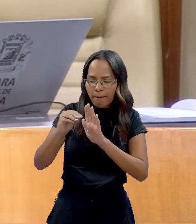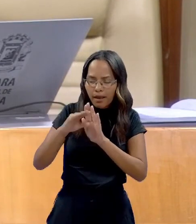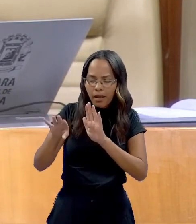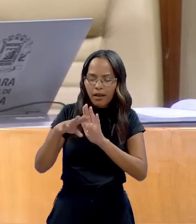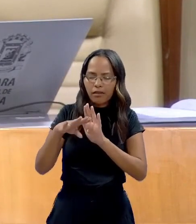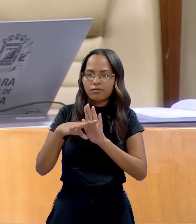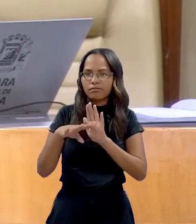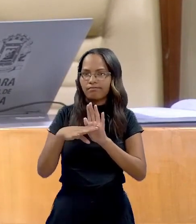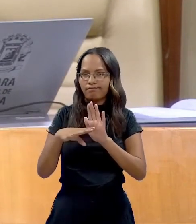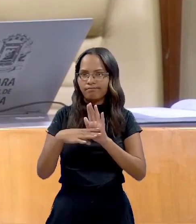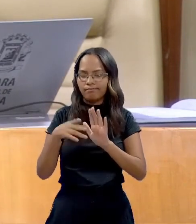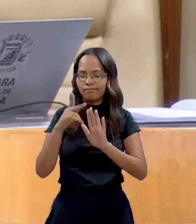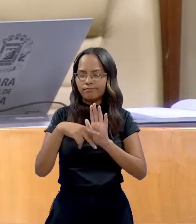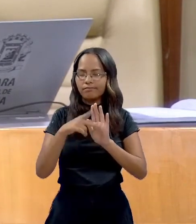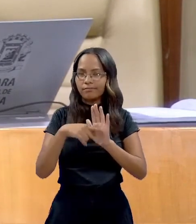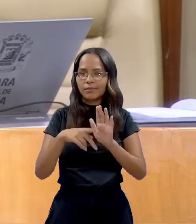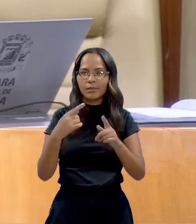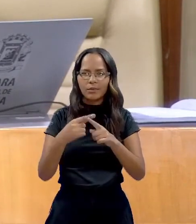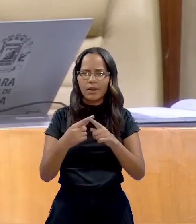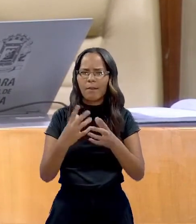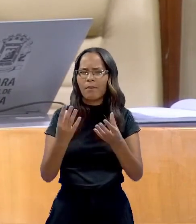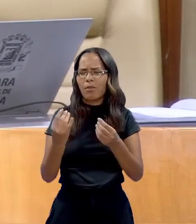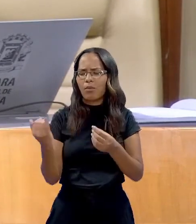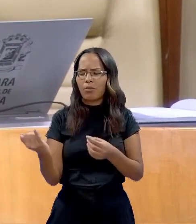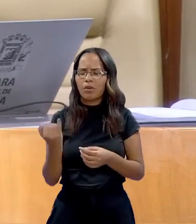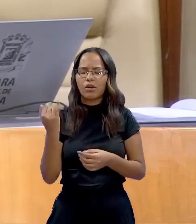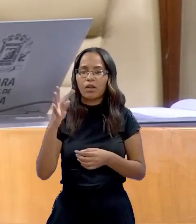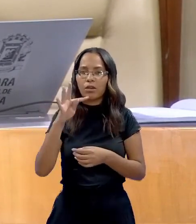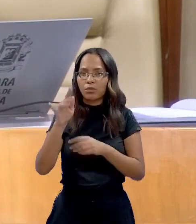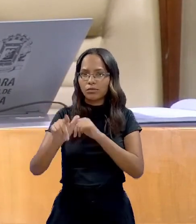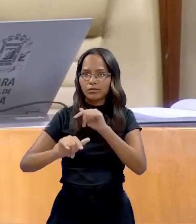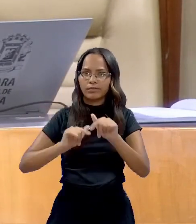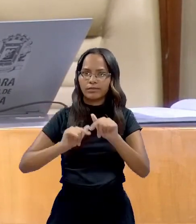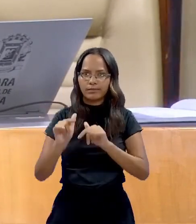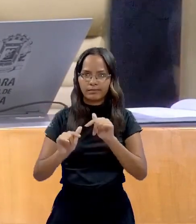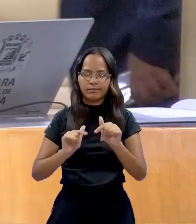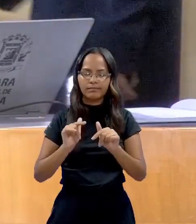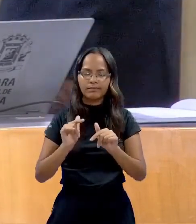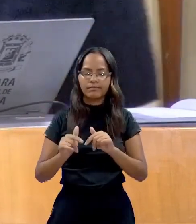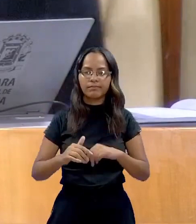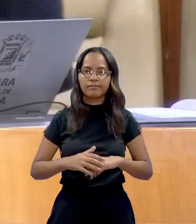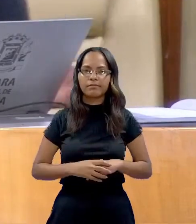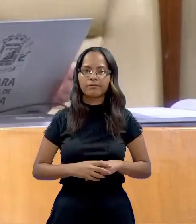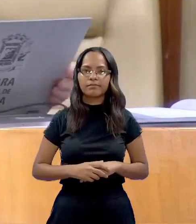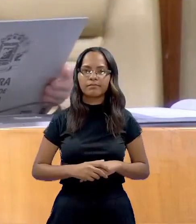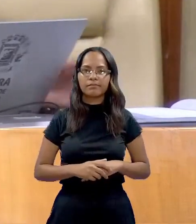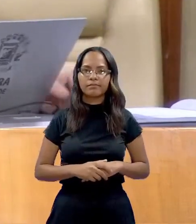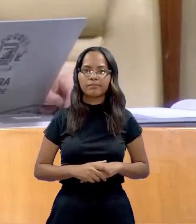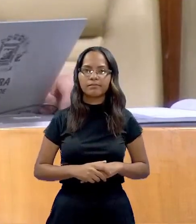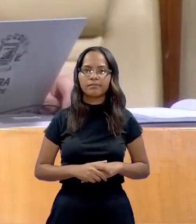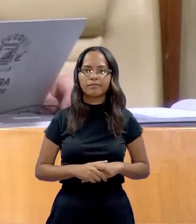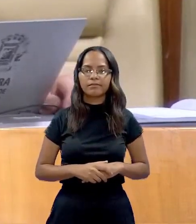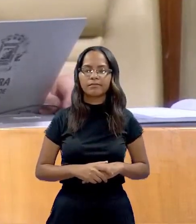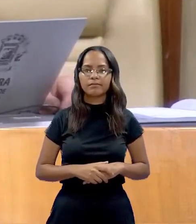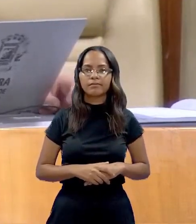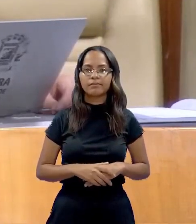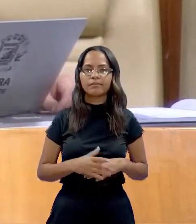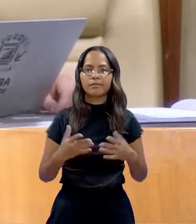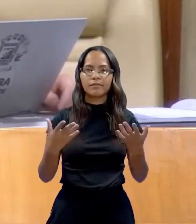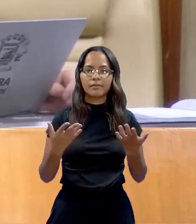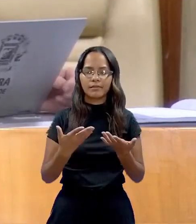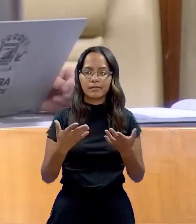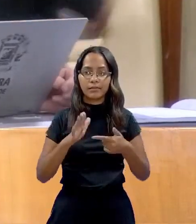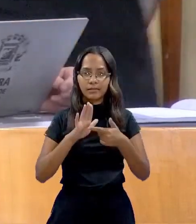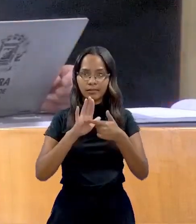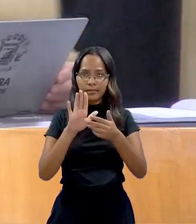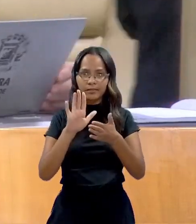esse projeto, que é de grande relevância para os trabalhadores. Senhores, vereador, momento é destinado à apresentação de